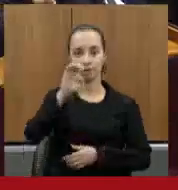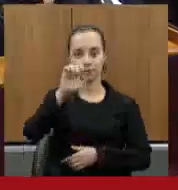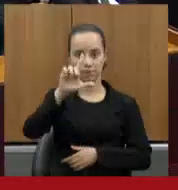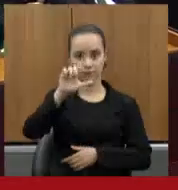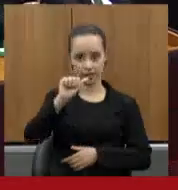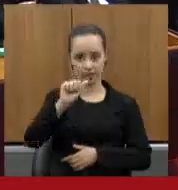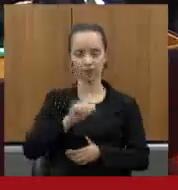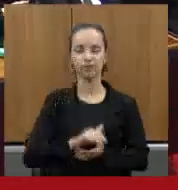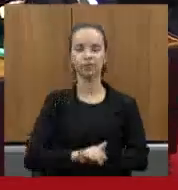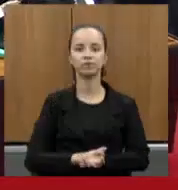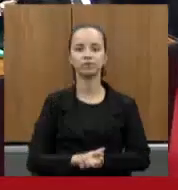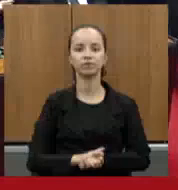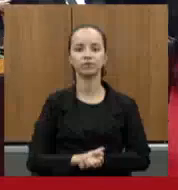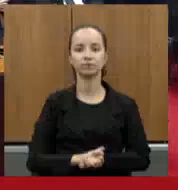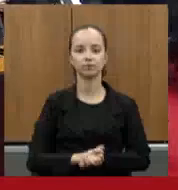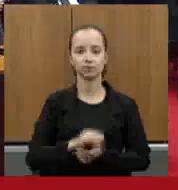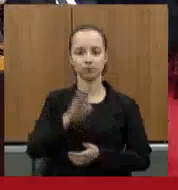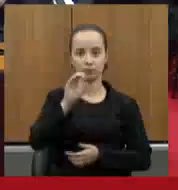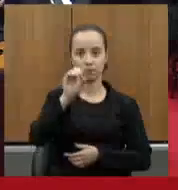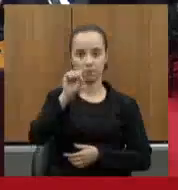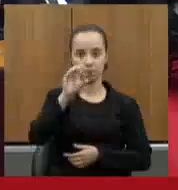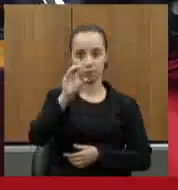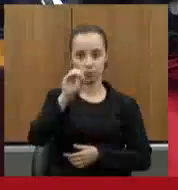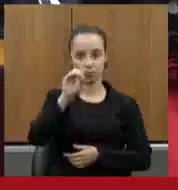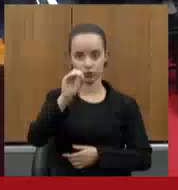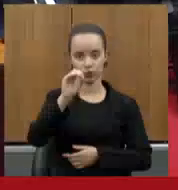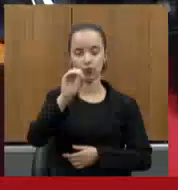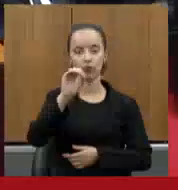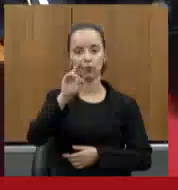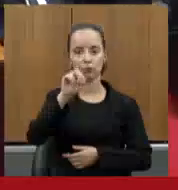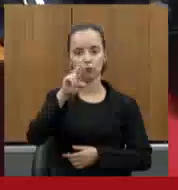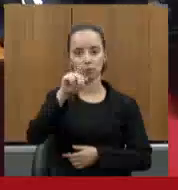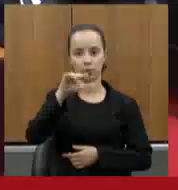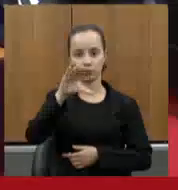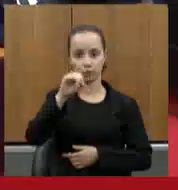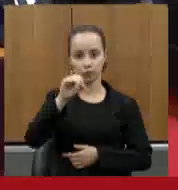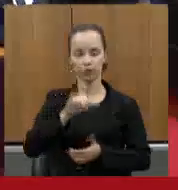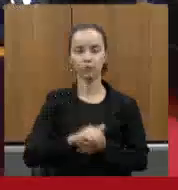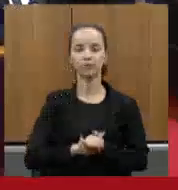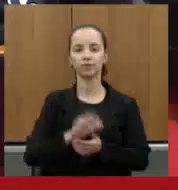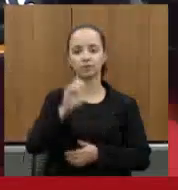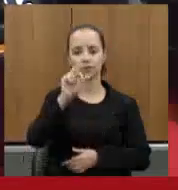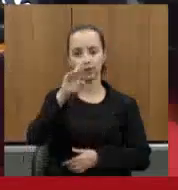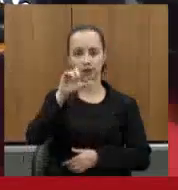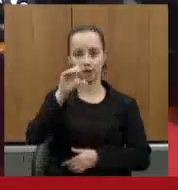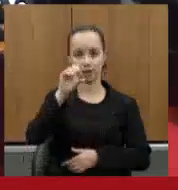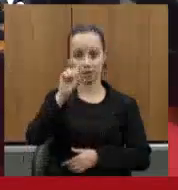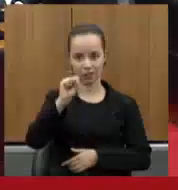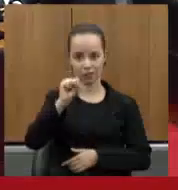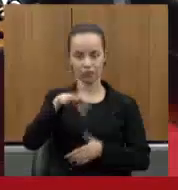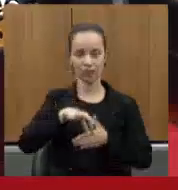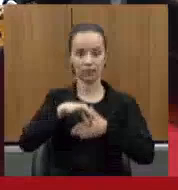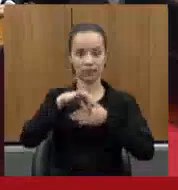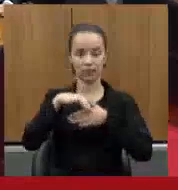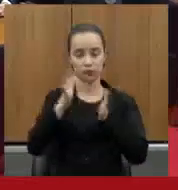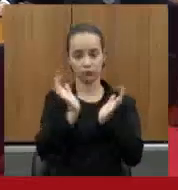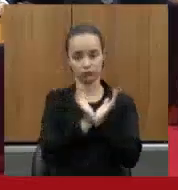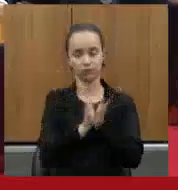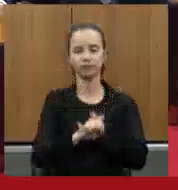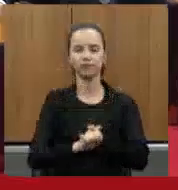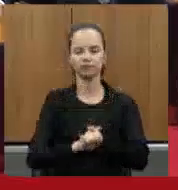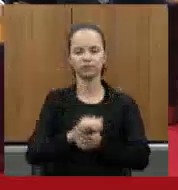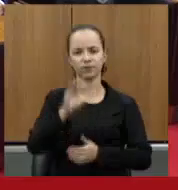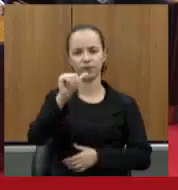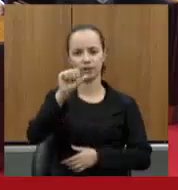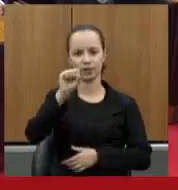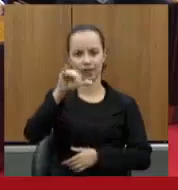Gonçalves. Deputado Bosco, deputado Bruno Engler, deputado Carlos Henrique, líder da maioria, deputado